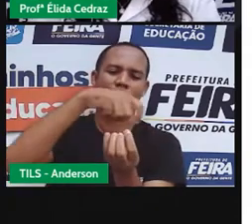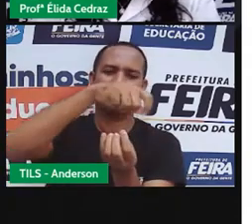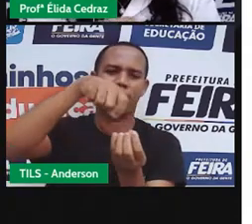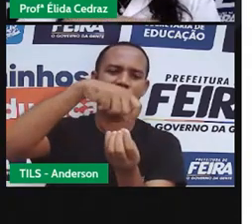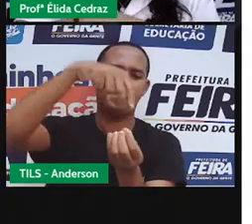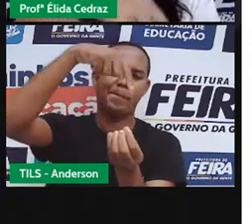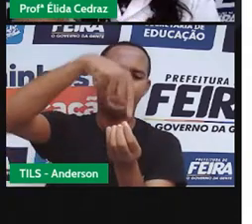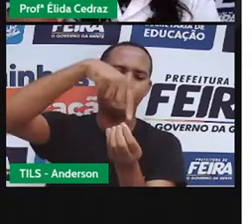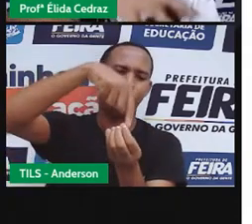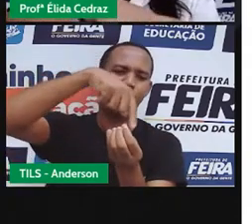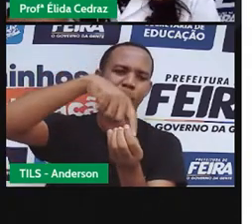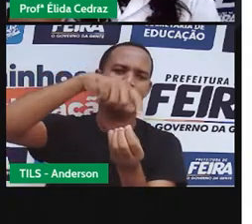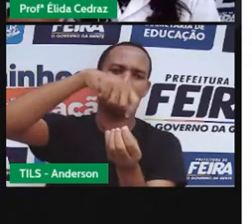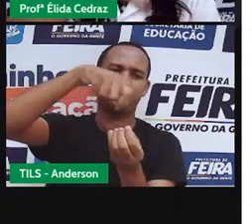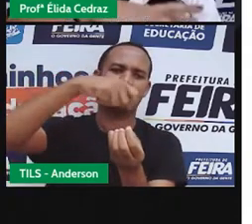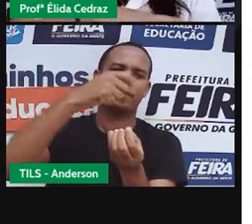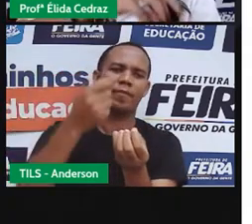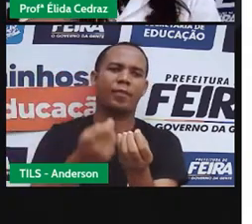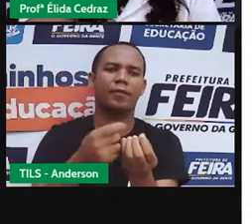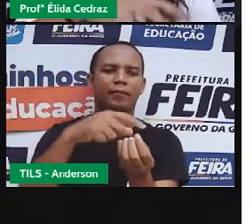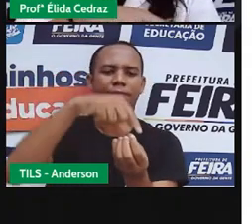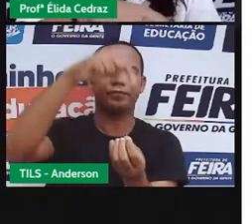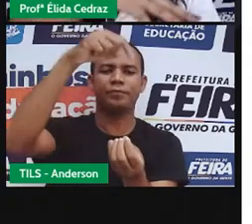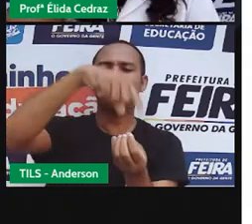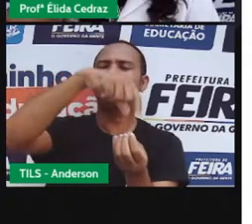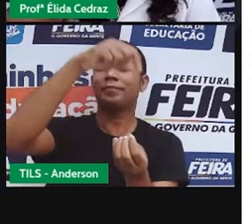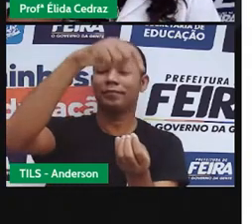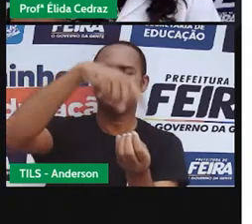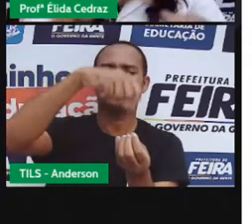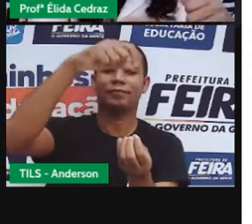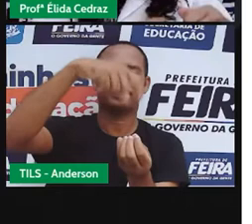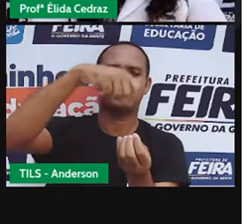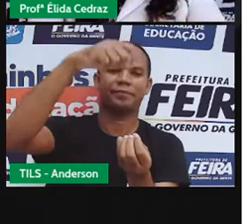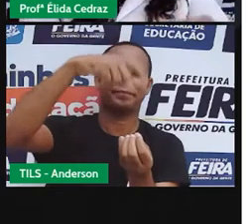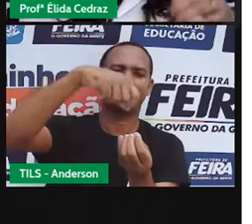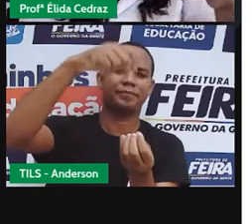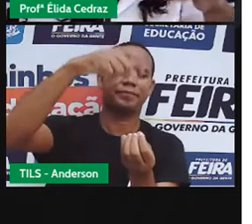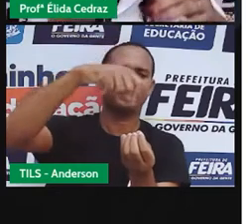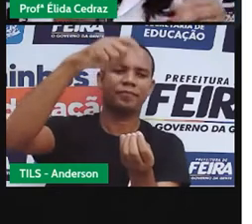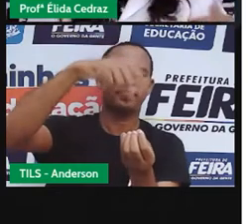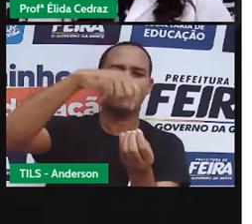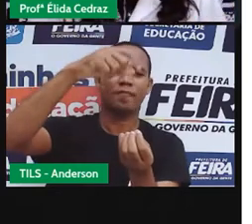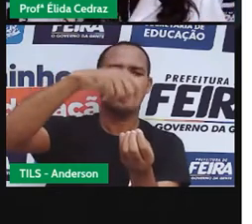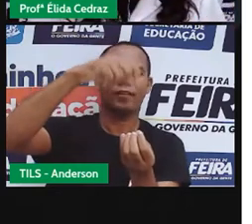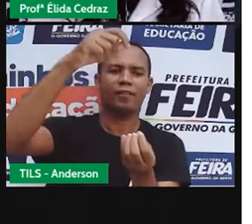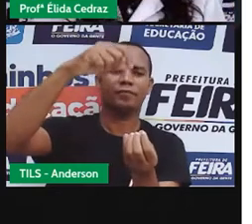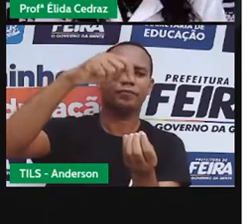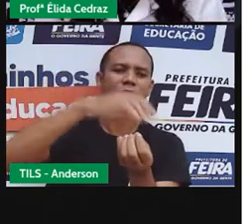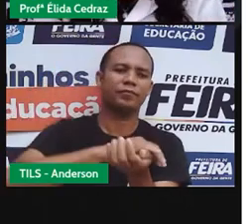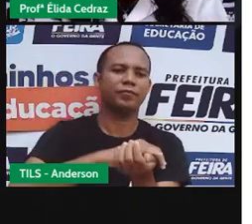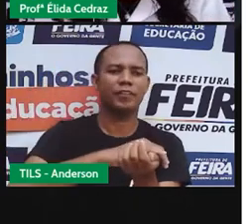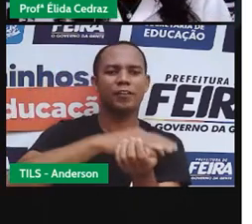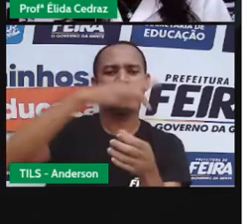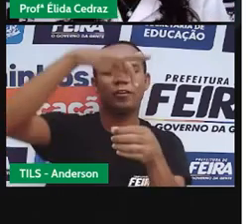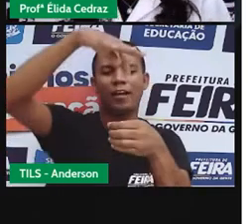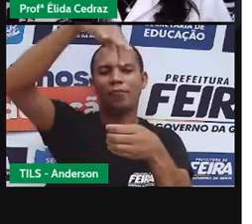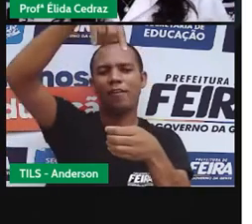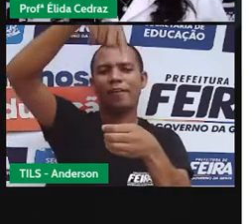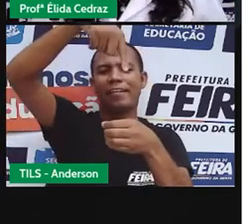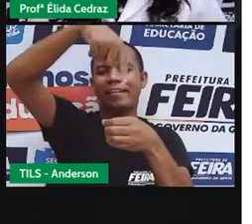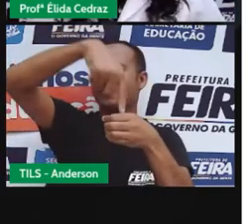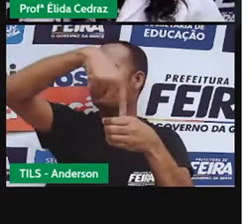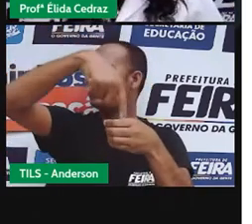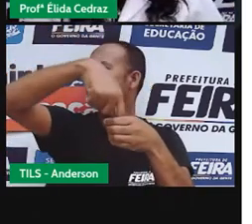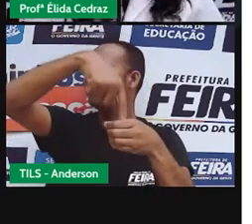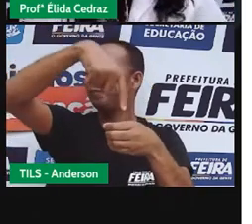outra, amarrava, deixava as alças, Anderson, para cima, para brincar com a minha irmã, que era menor do que eu. E